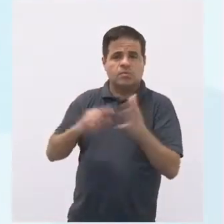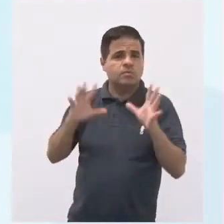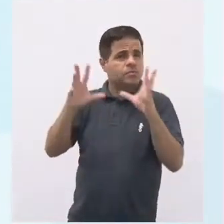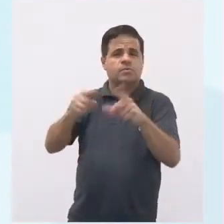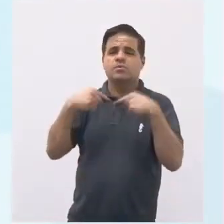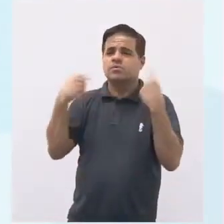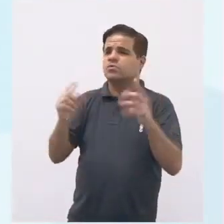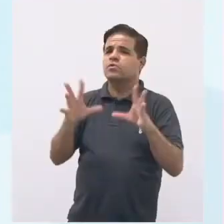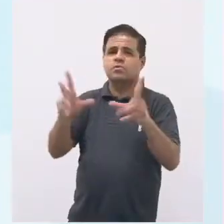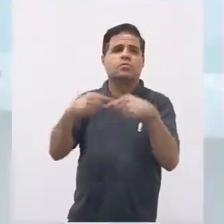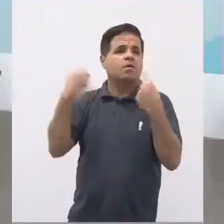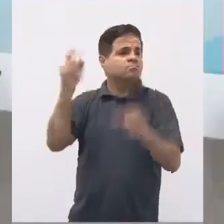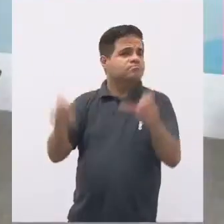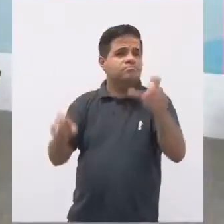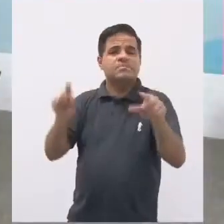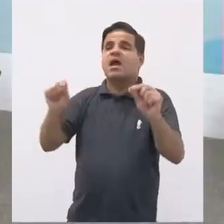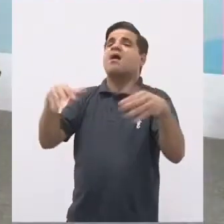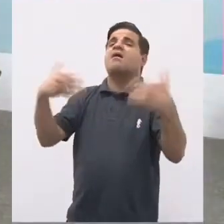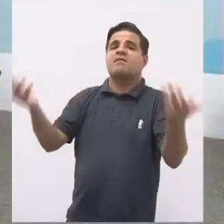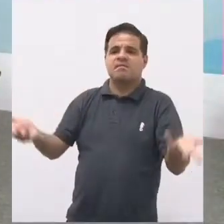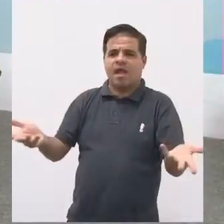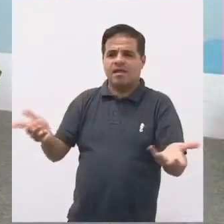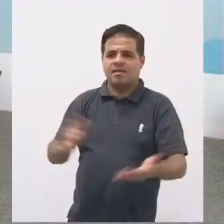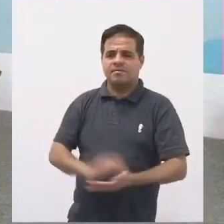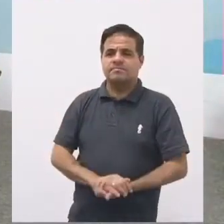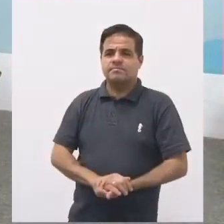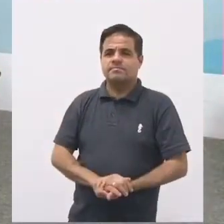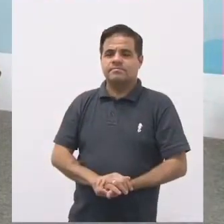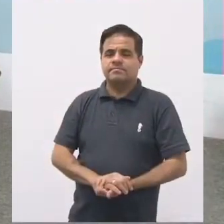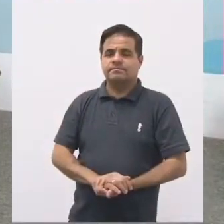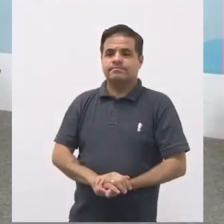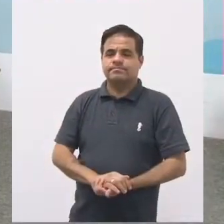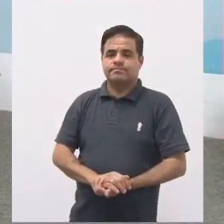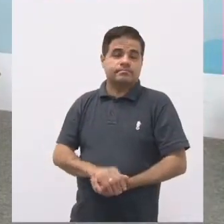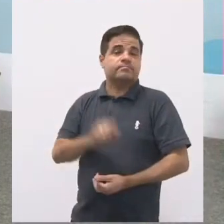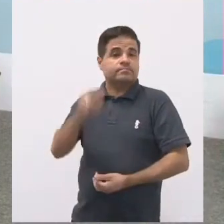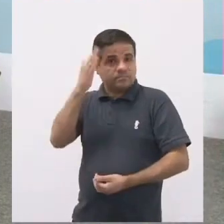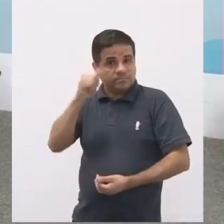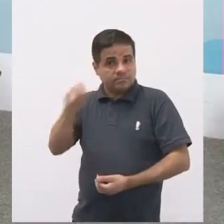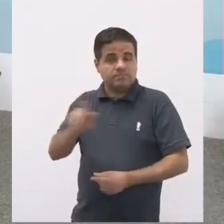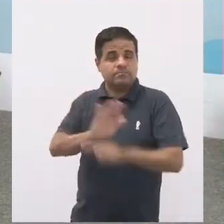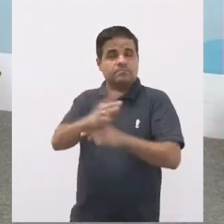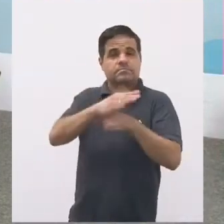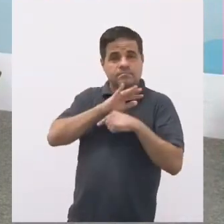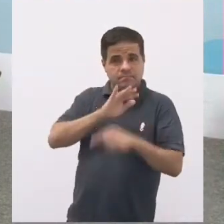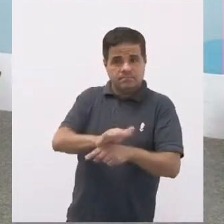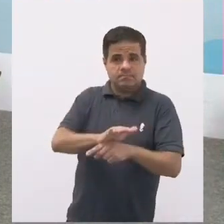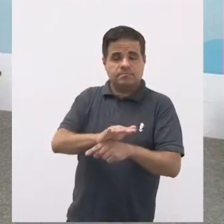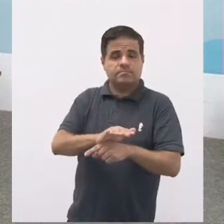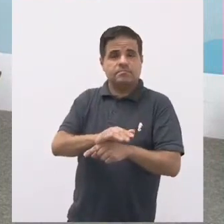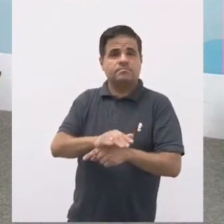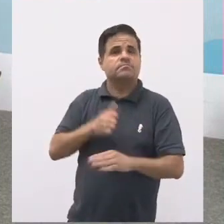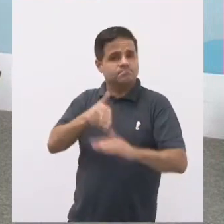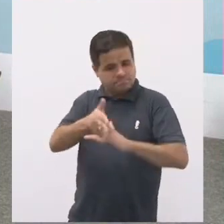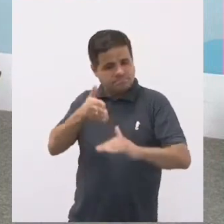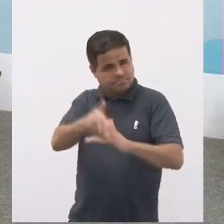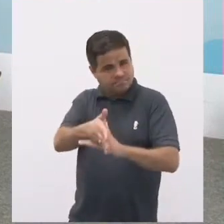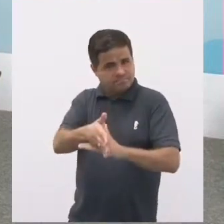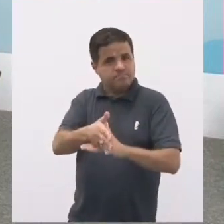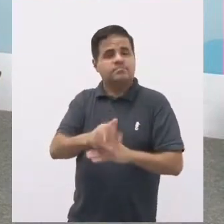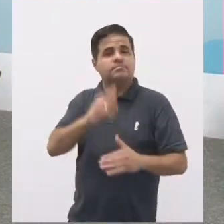são esses todos, Marcelo? Bem, você sabe que essa construção colaborativa e também